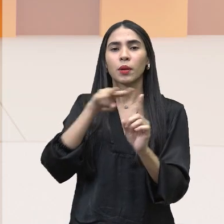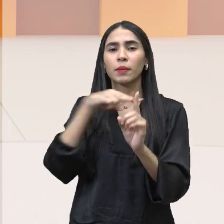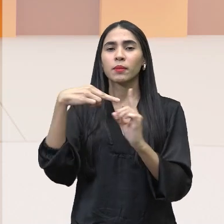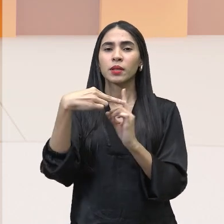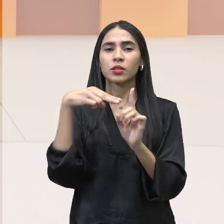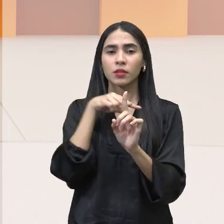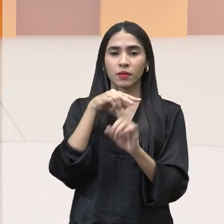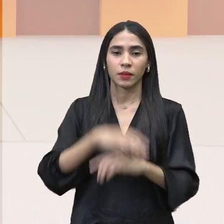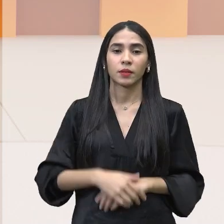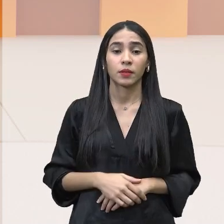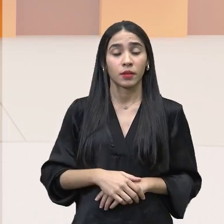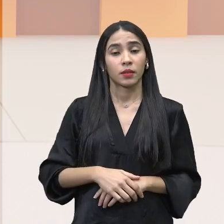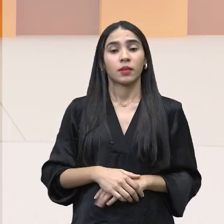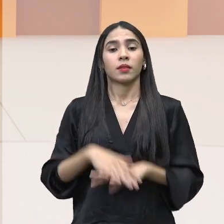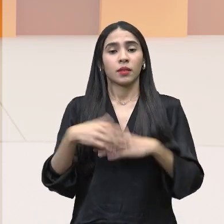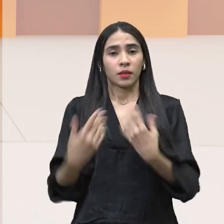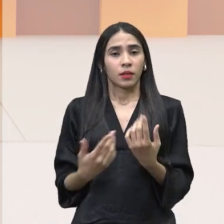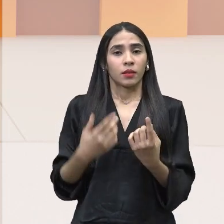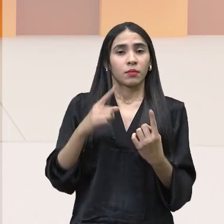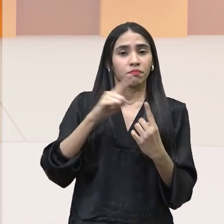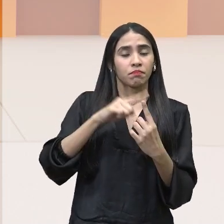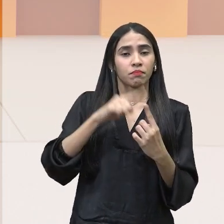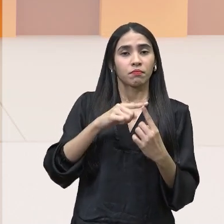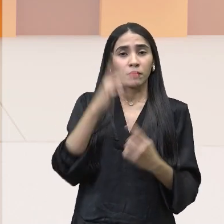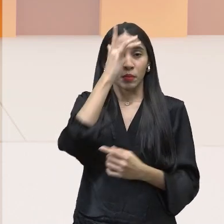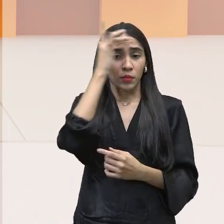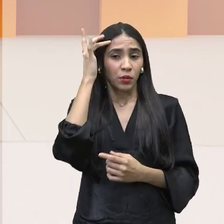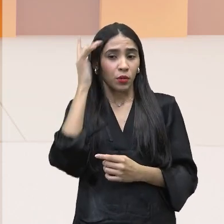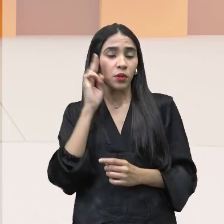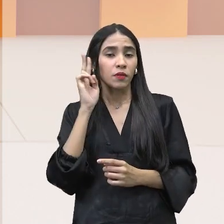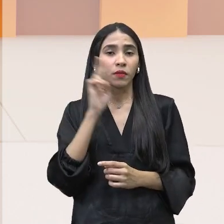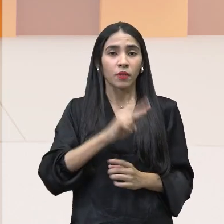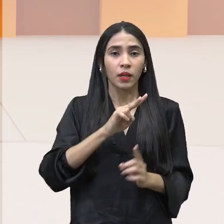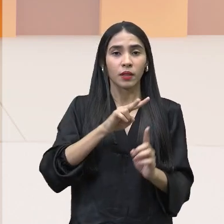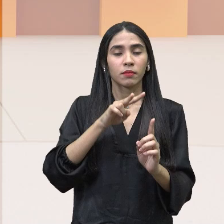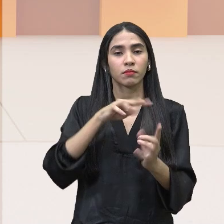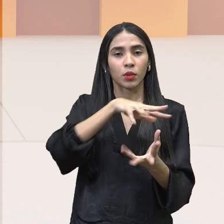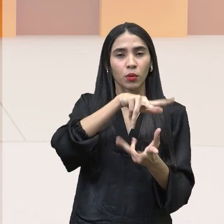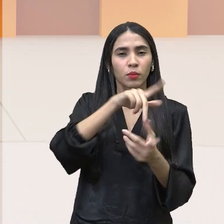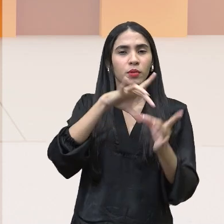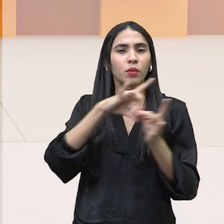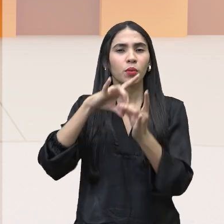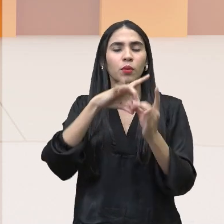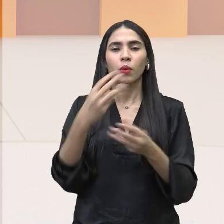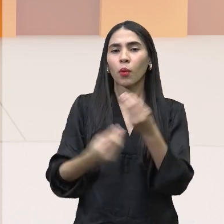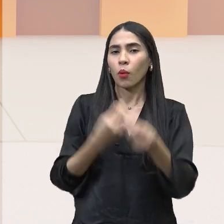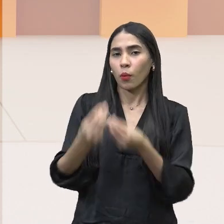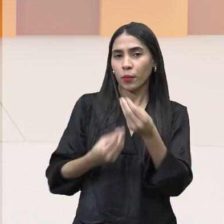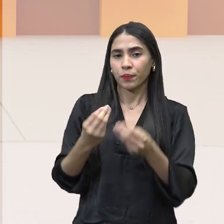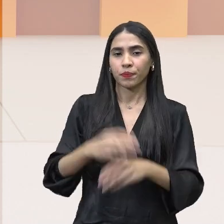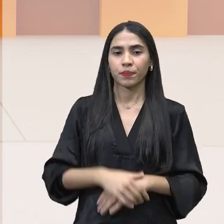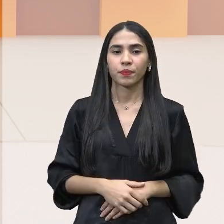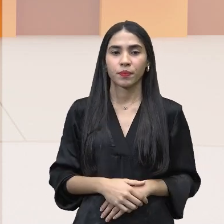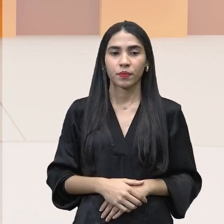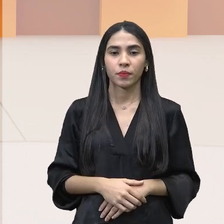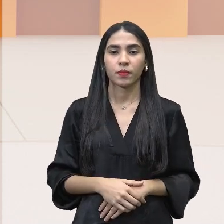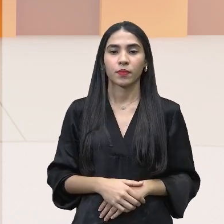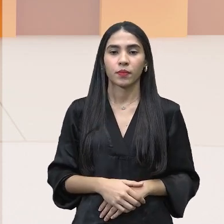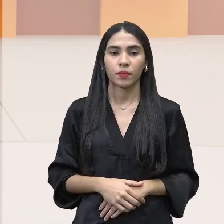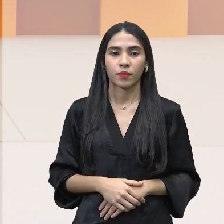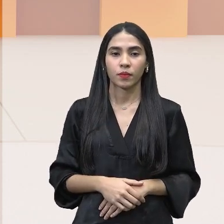Por um lado, os otimistas veem a globalização da seguinte maneira.